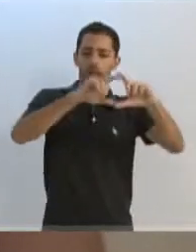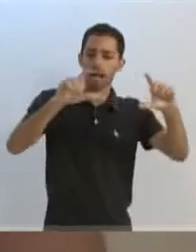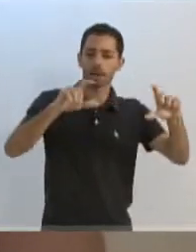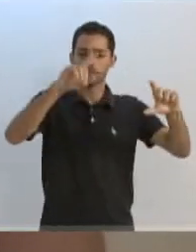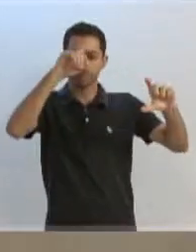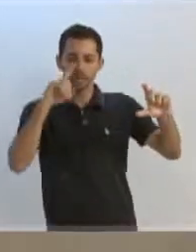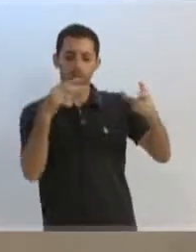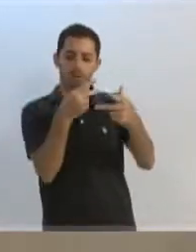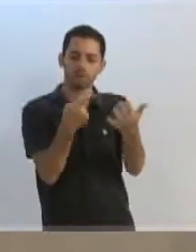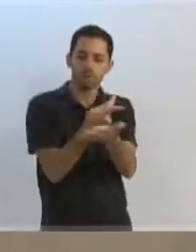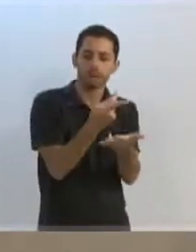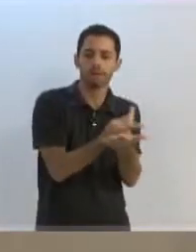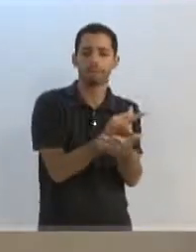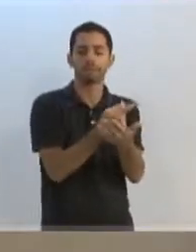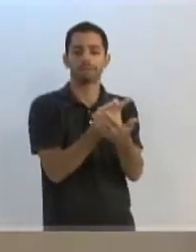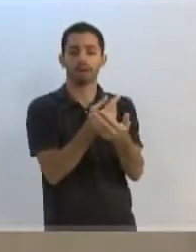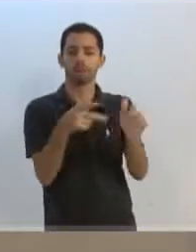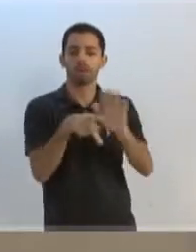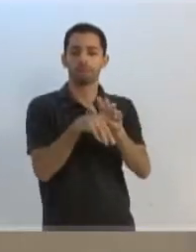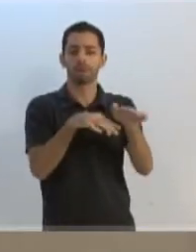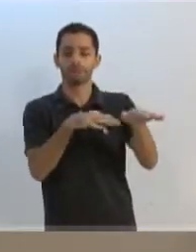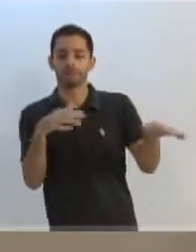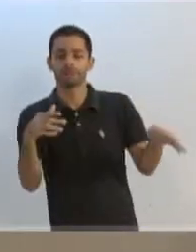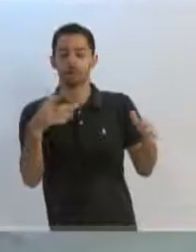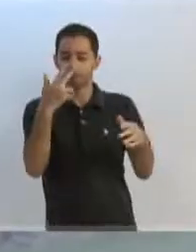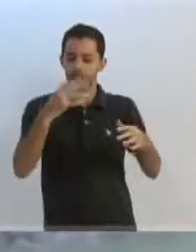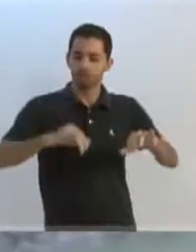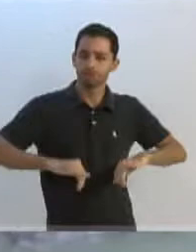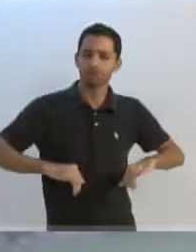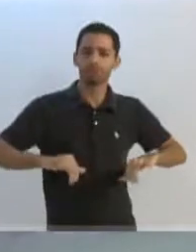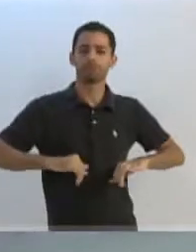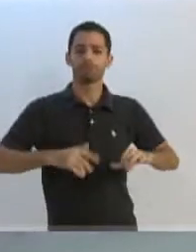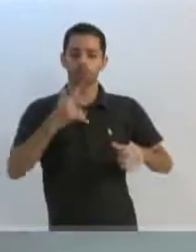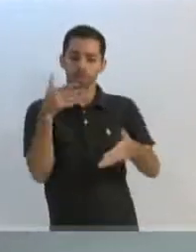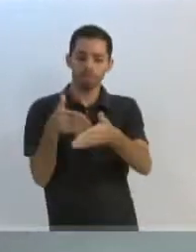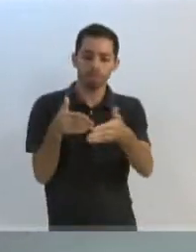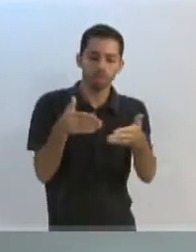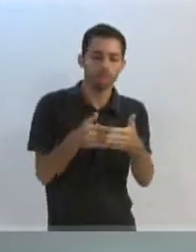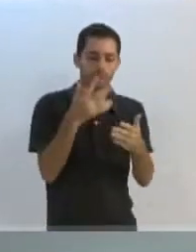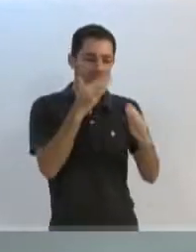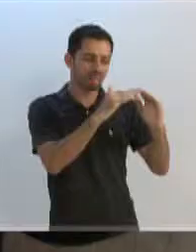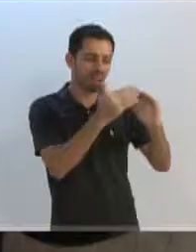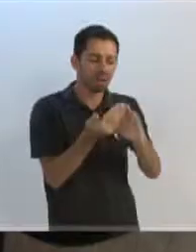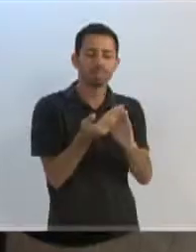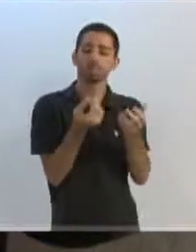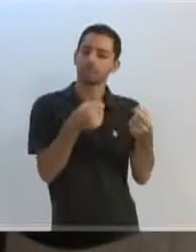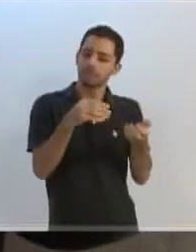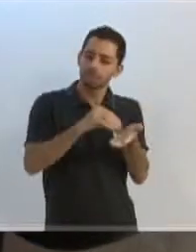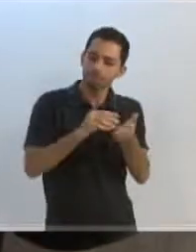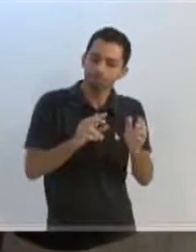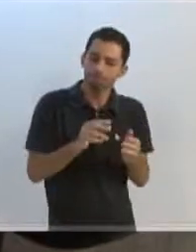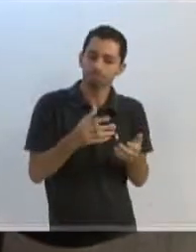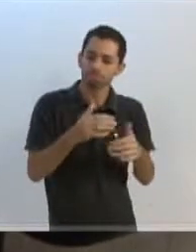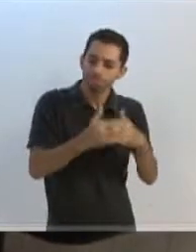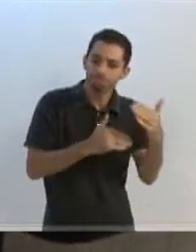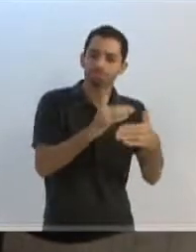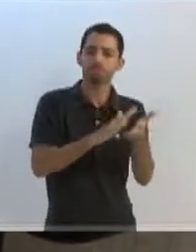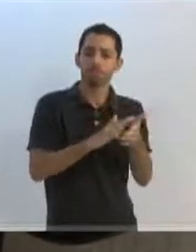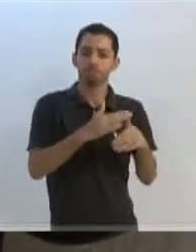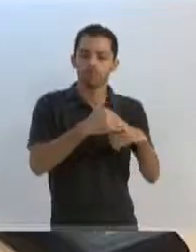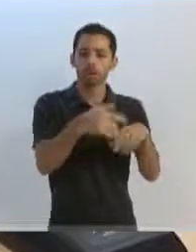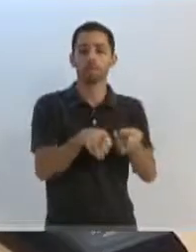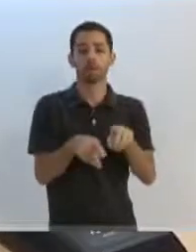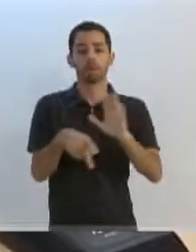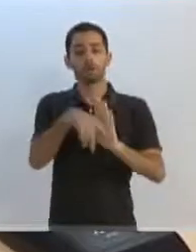nas áreas eis que sofre é sem ter acesso a uma moradia digna do tratamos a possibilidade de novos empreendimentos do programa minha casa minha